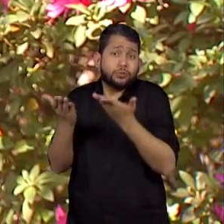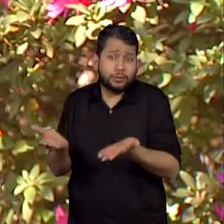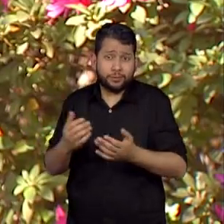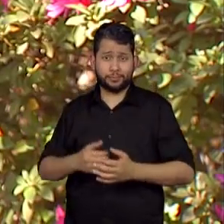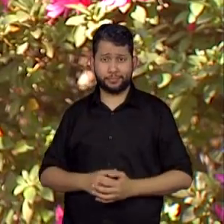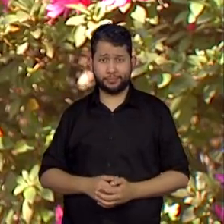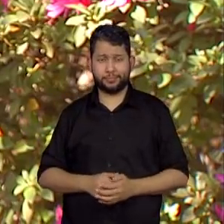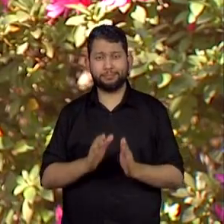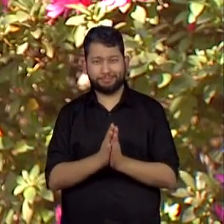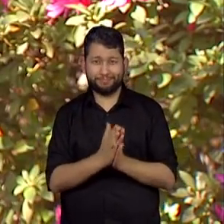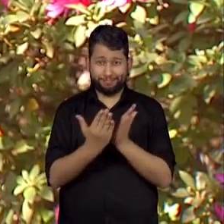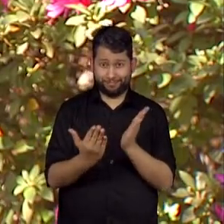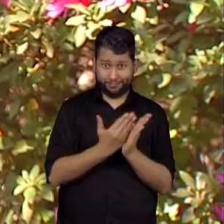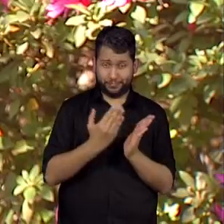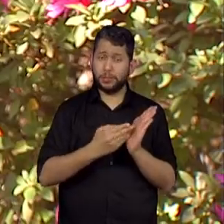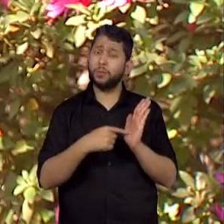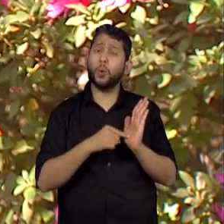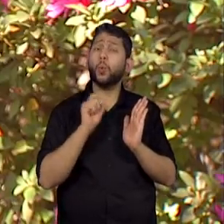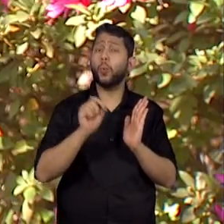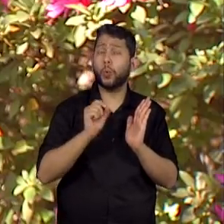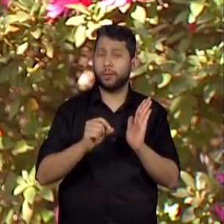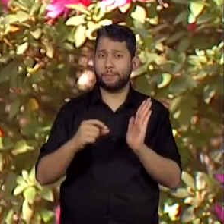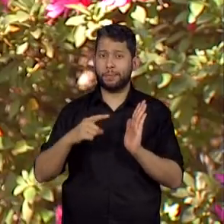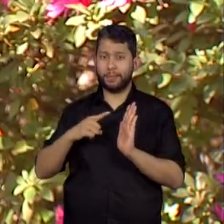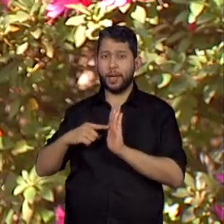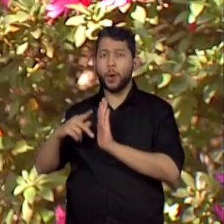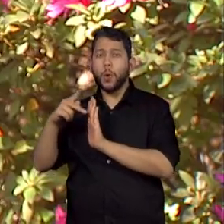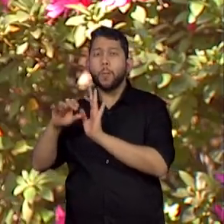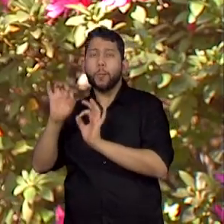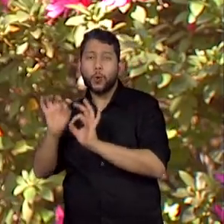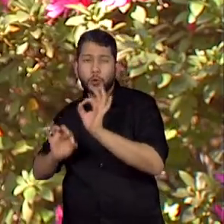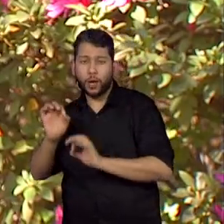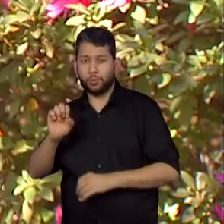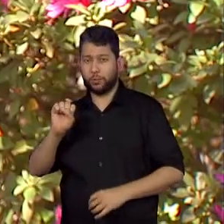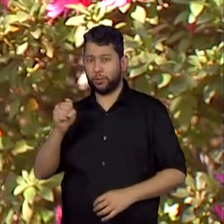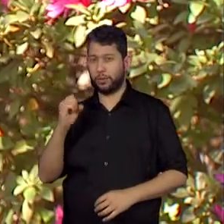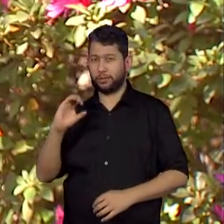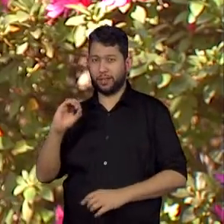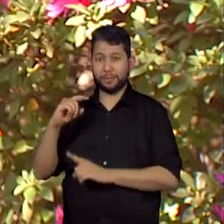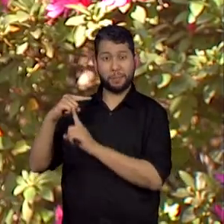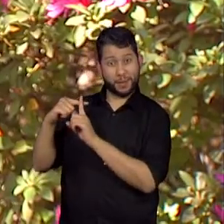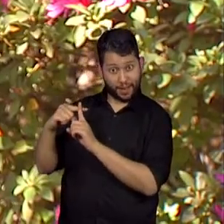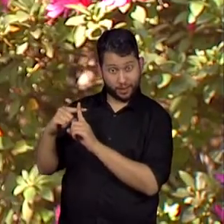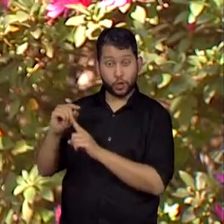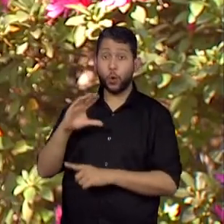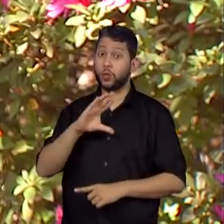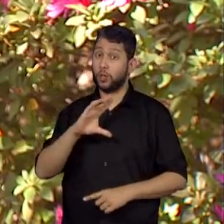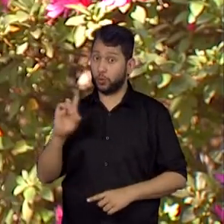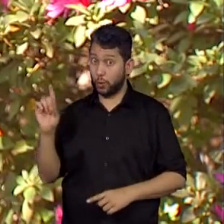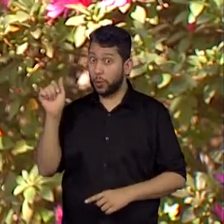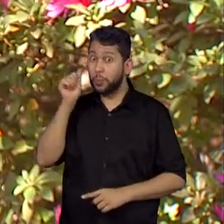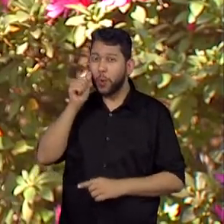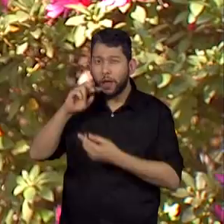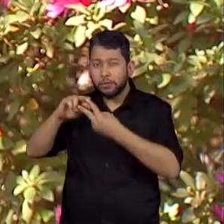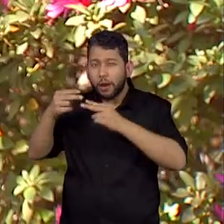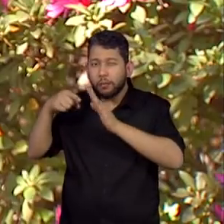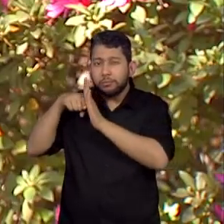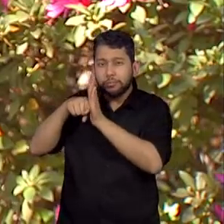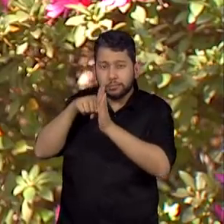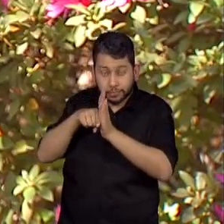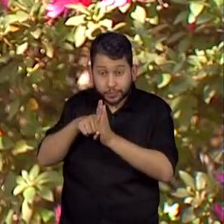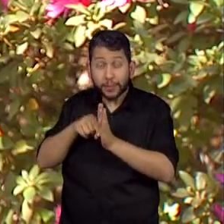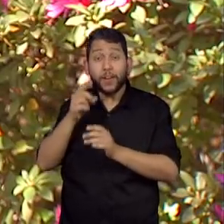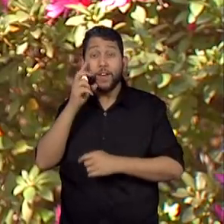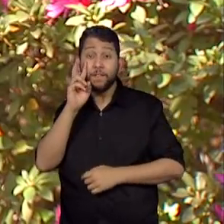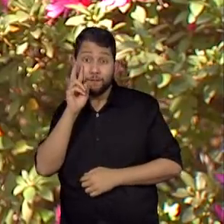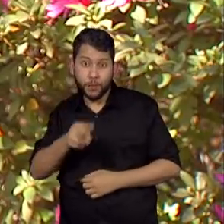se baseia nas descobertas do projeto 80+, coordenado pela geneticista, que iniciou com o sequenciamento